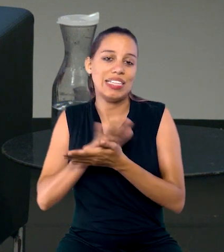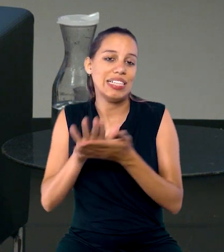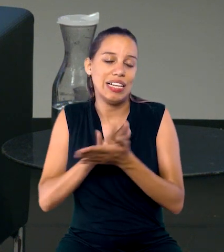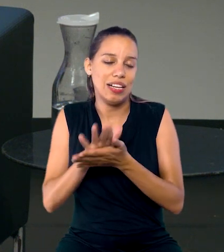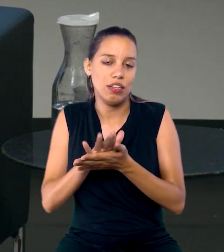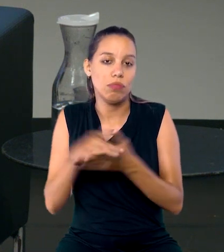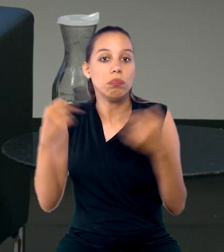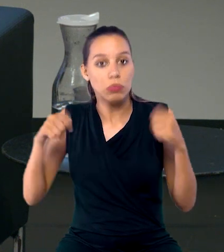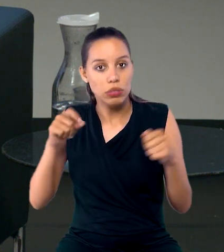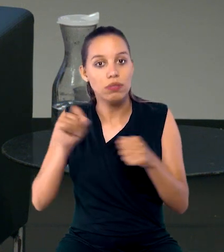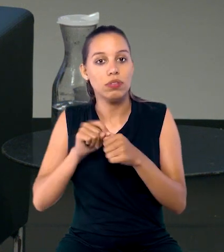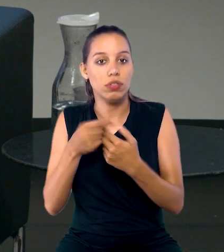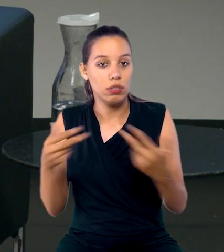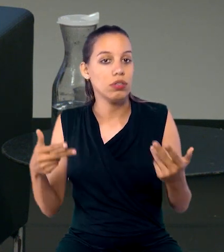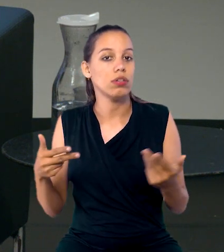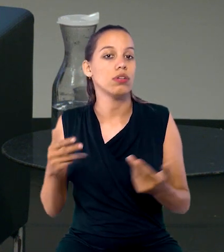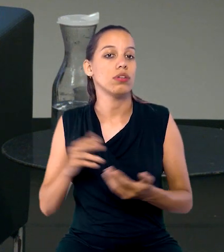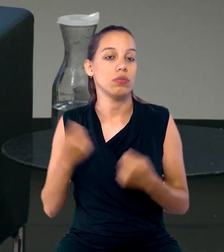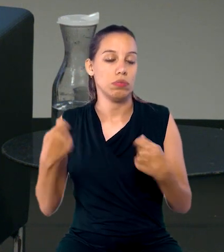Né? É assim,